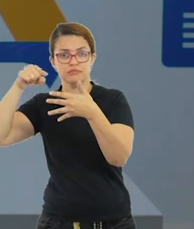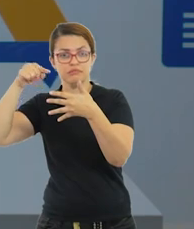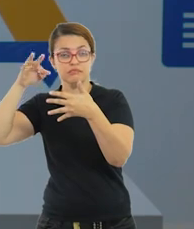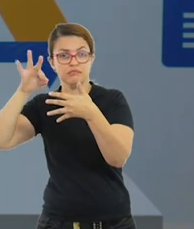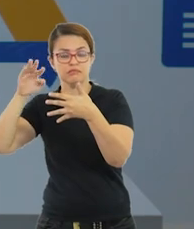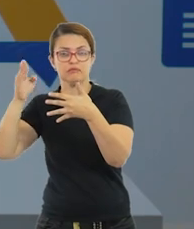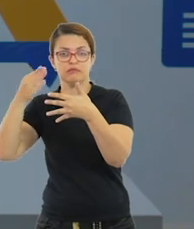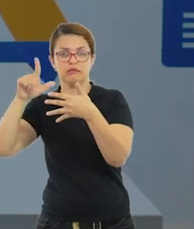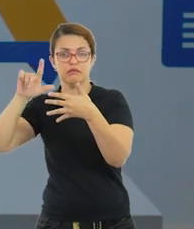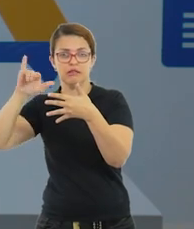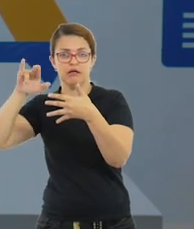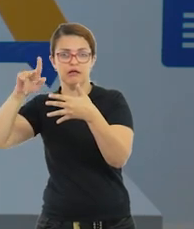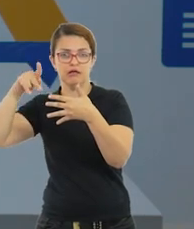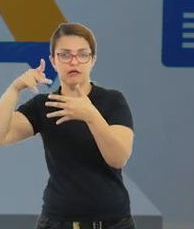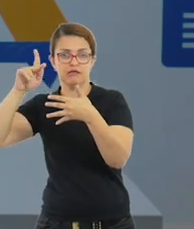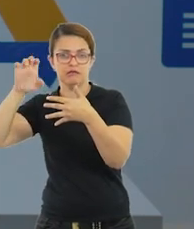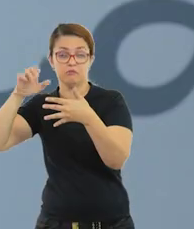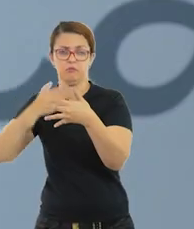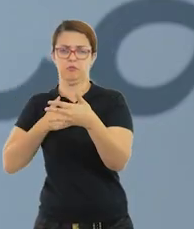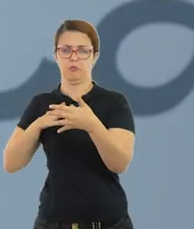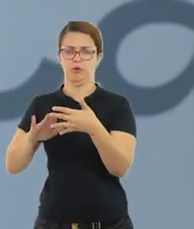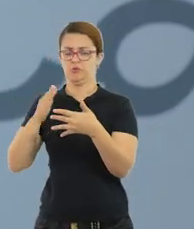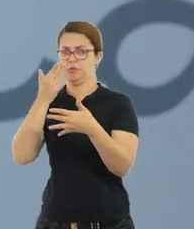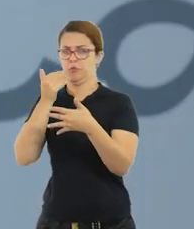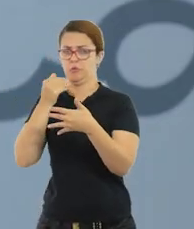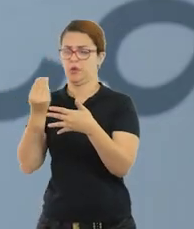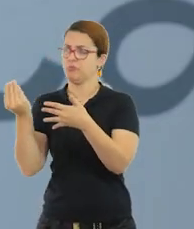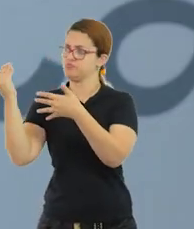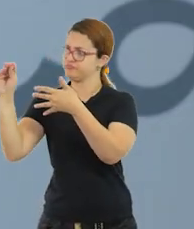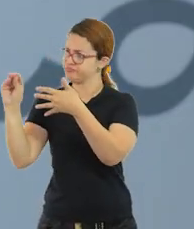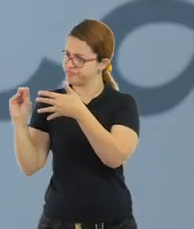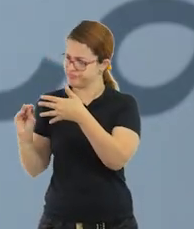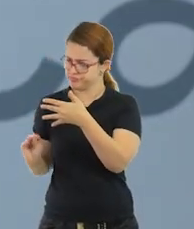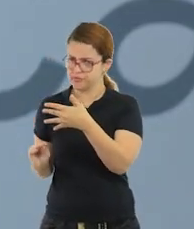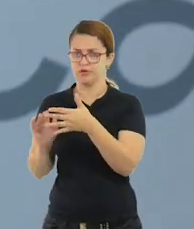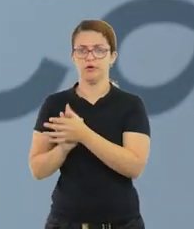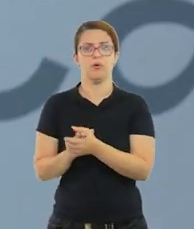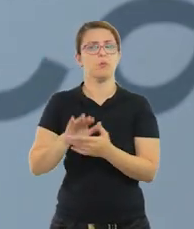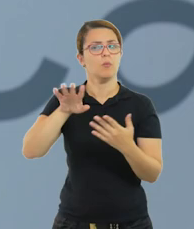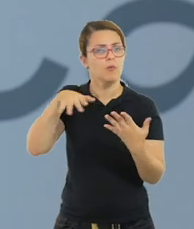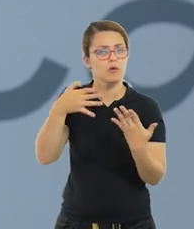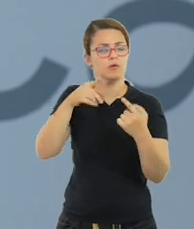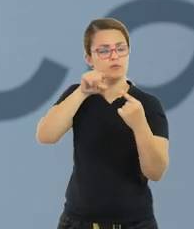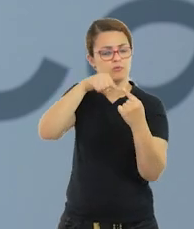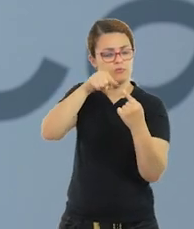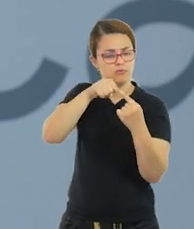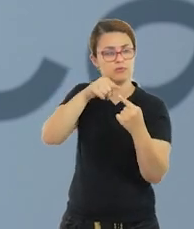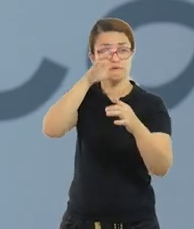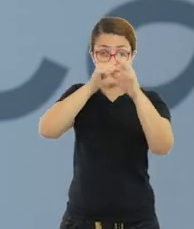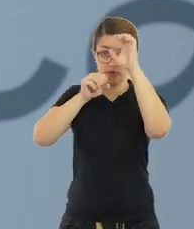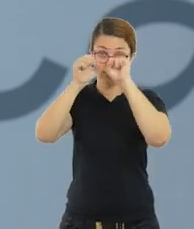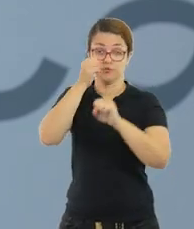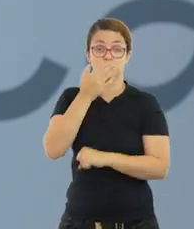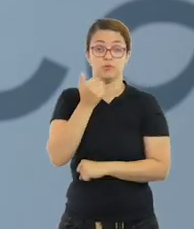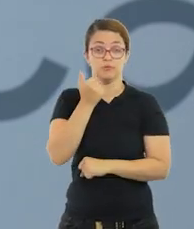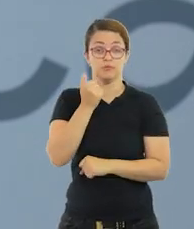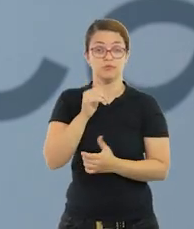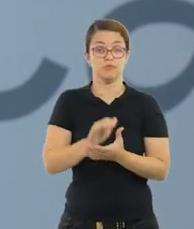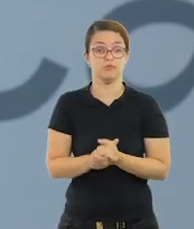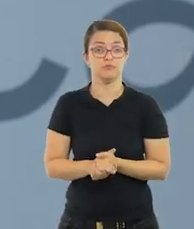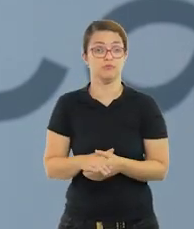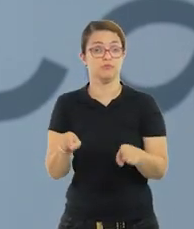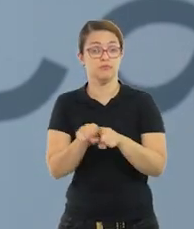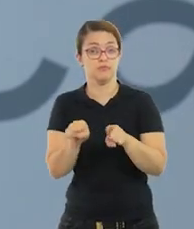no site Lição de Casa. O objetivo da atividade, então, é que vocês aprendam um pouco mais sobre as foods, sobre as